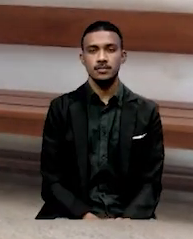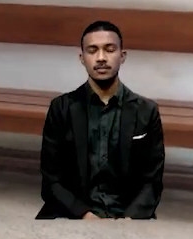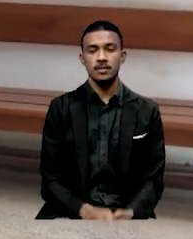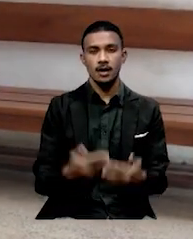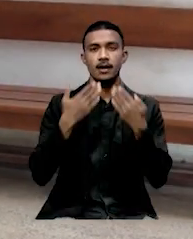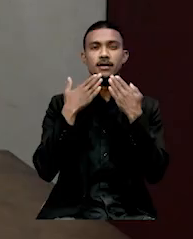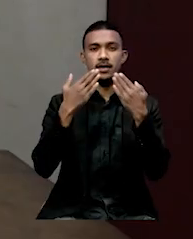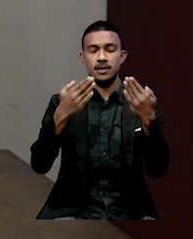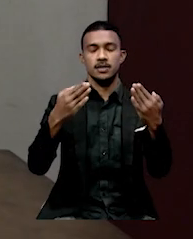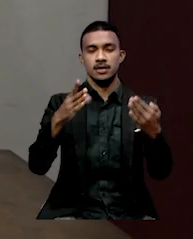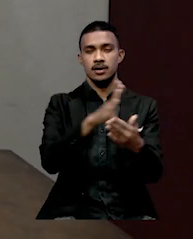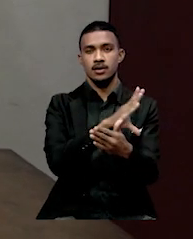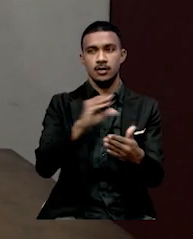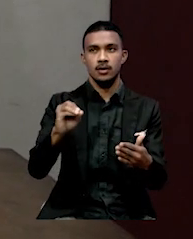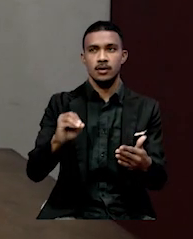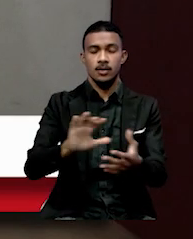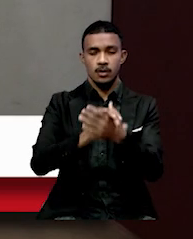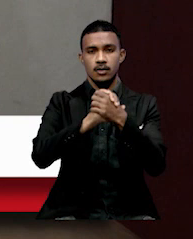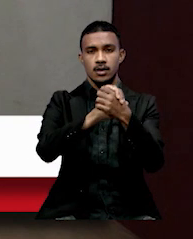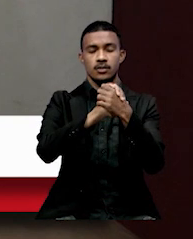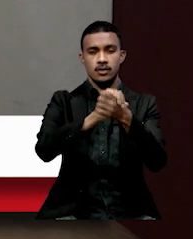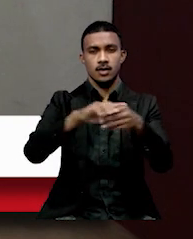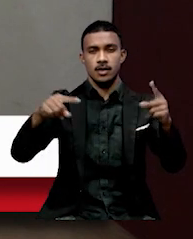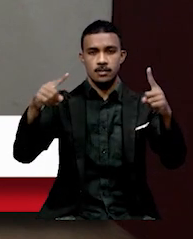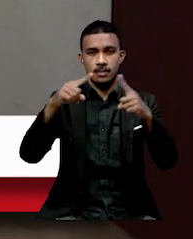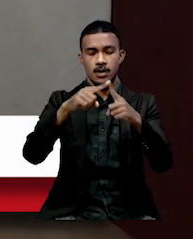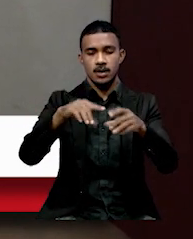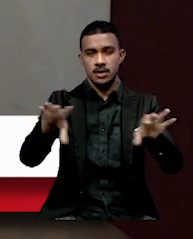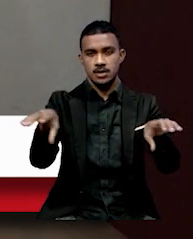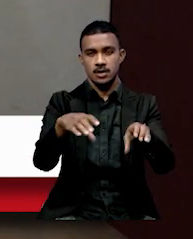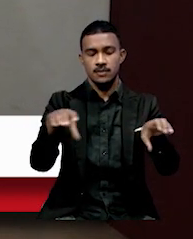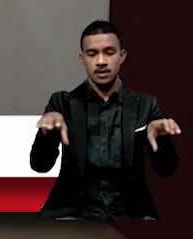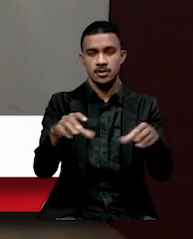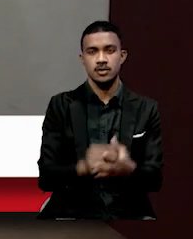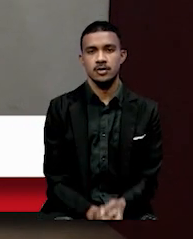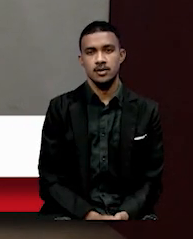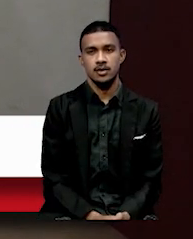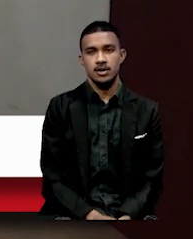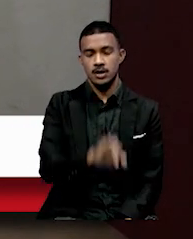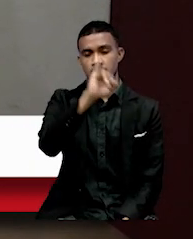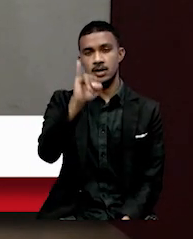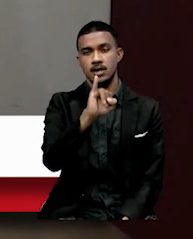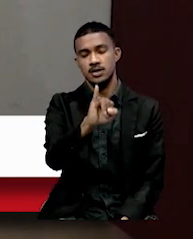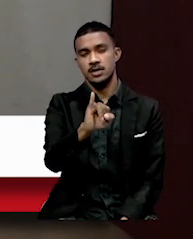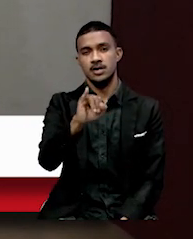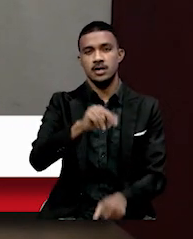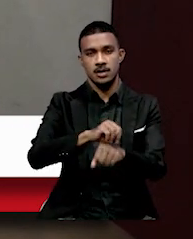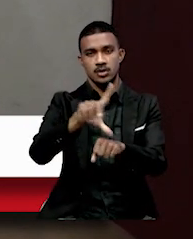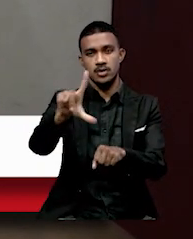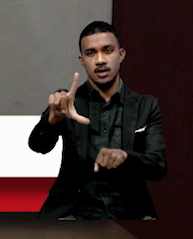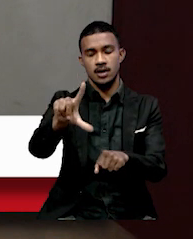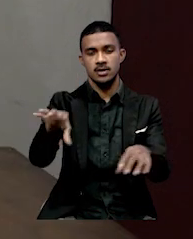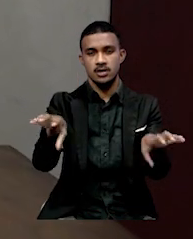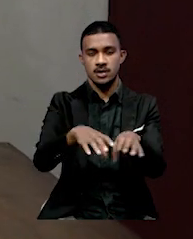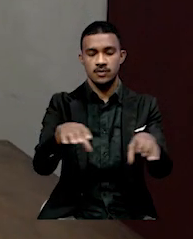agradece, no congratula, ba Serviço Inteligência Nacional,